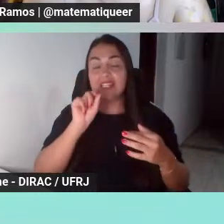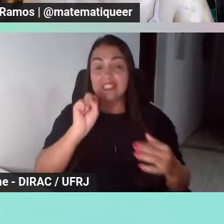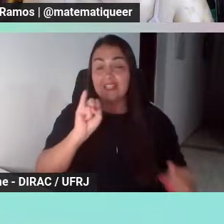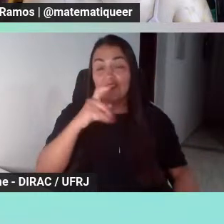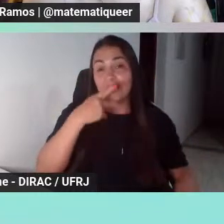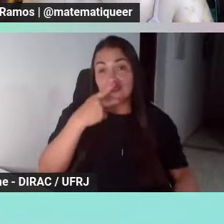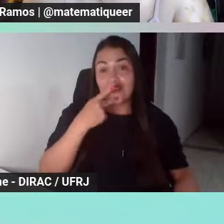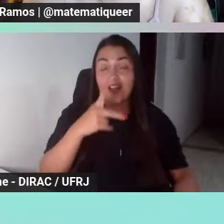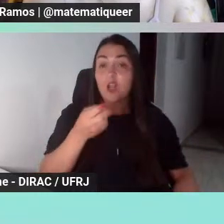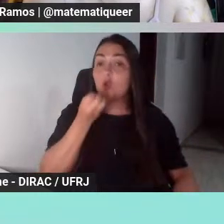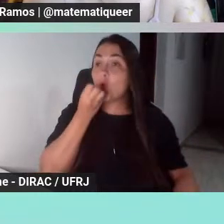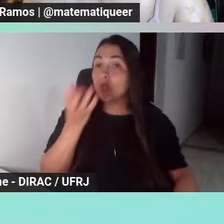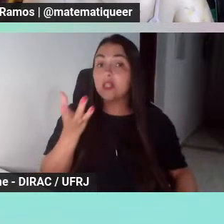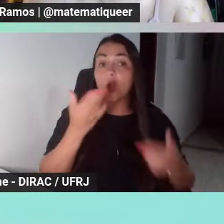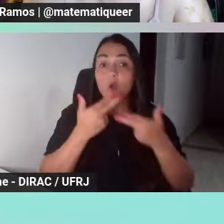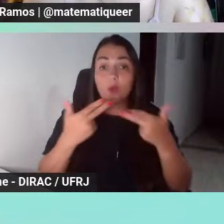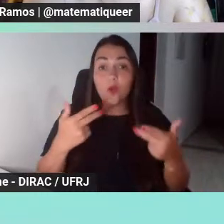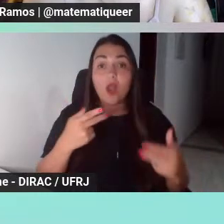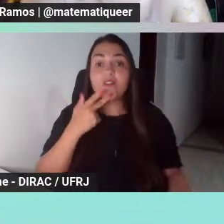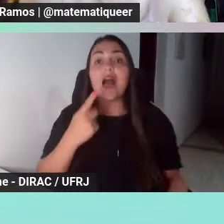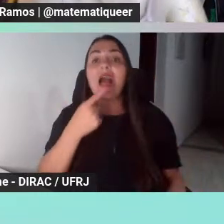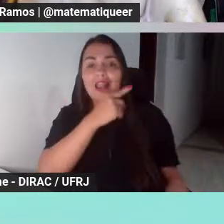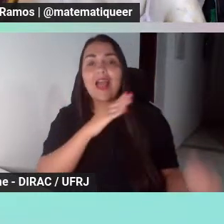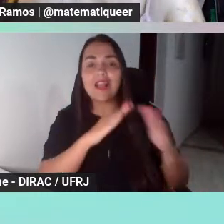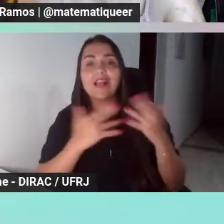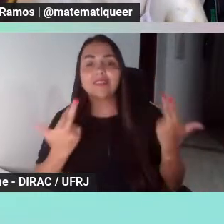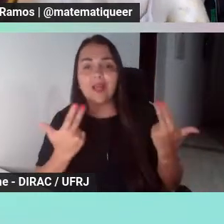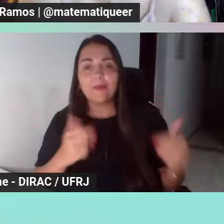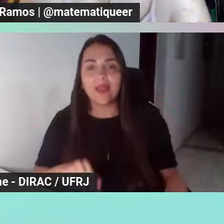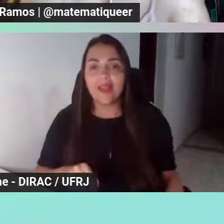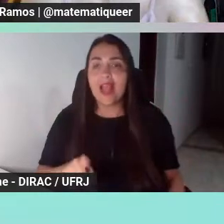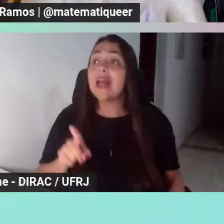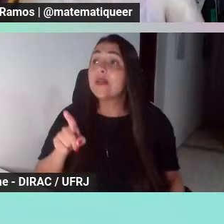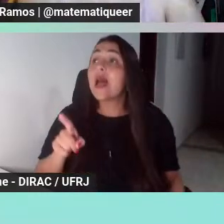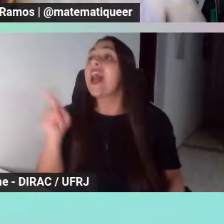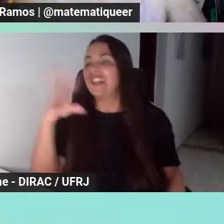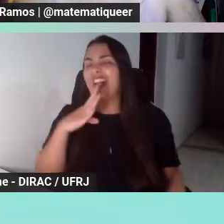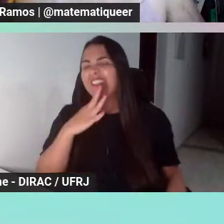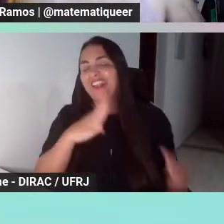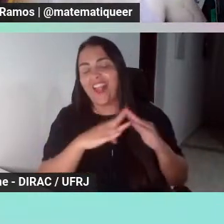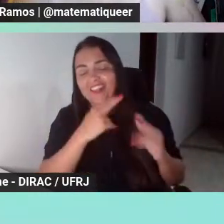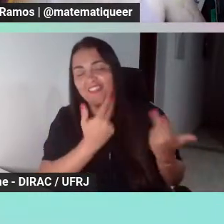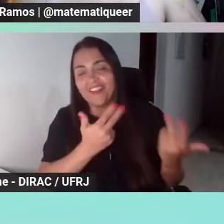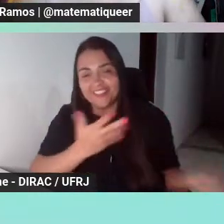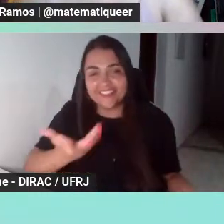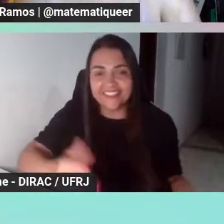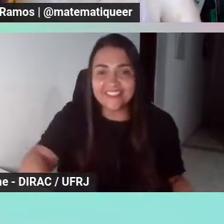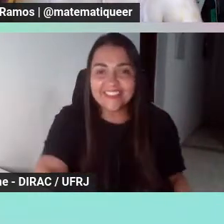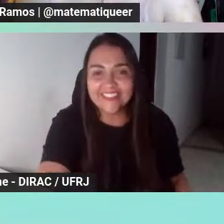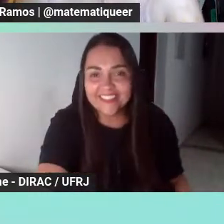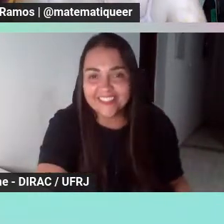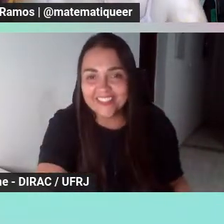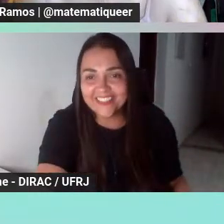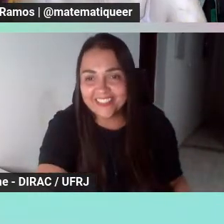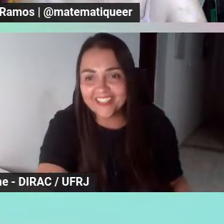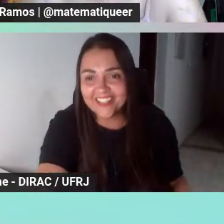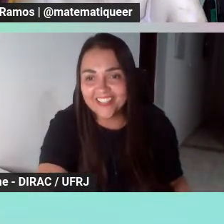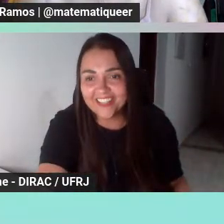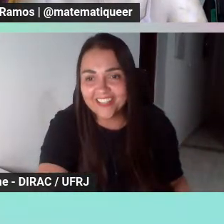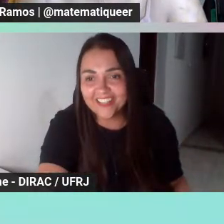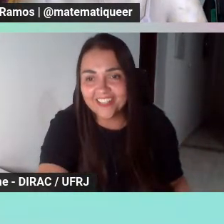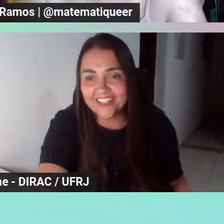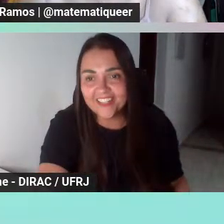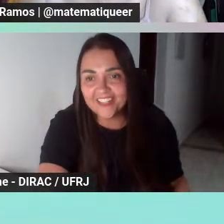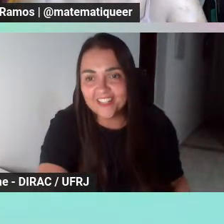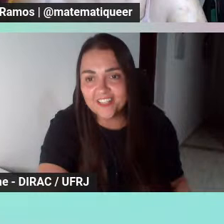contar alguma coisa, falar, lá em casa também tem. Já passei por isso, já passei por aqui, porque é muito grande e com